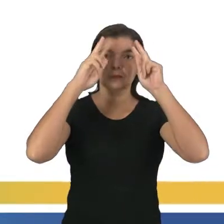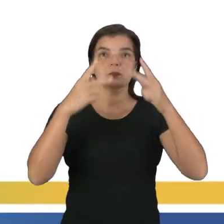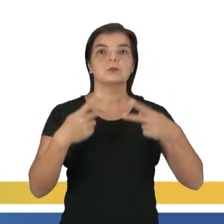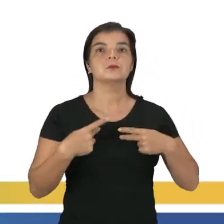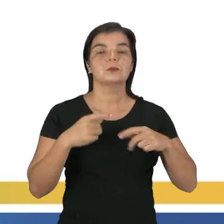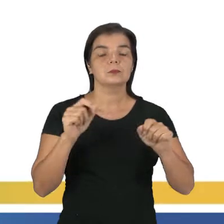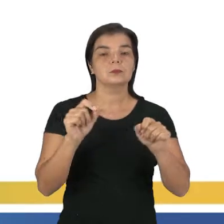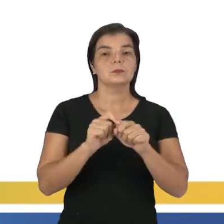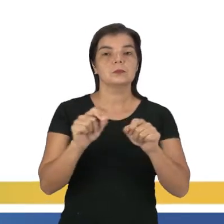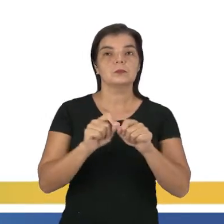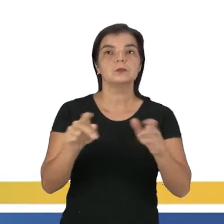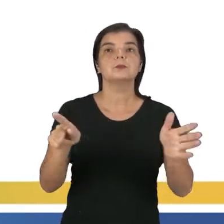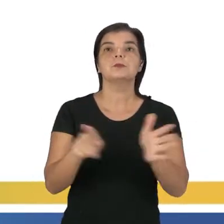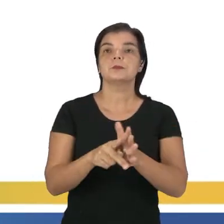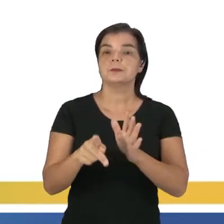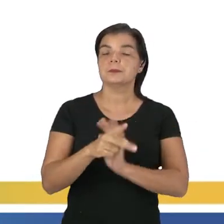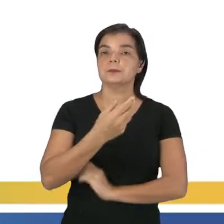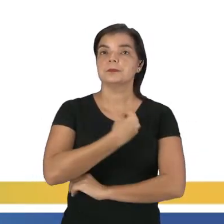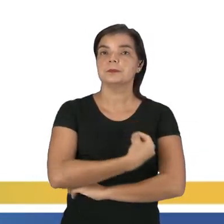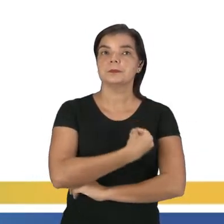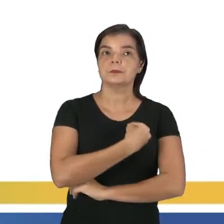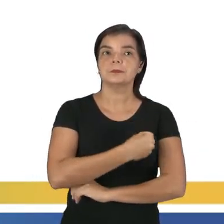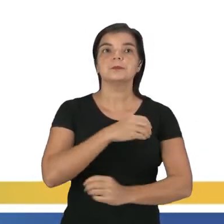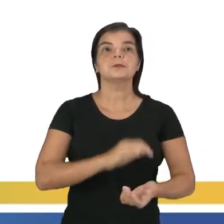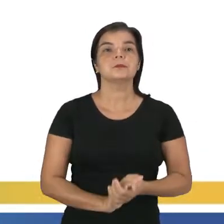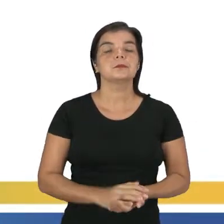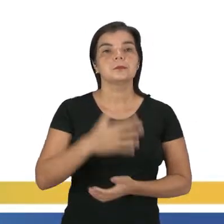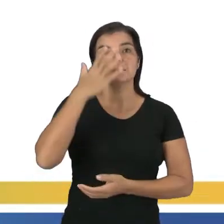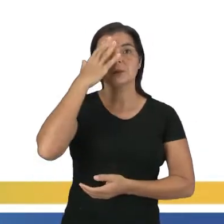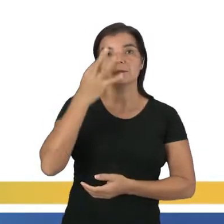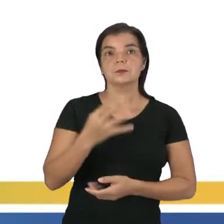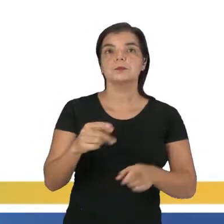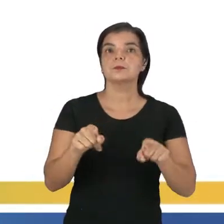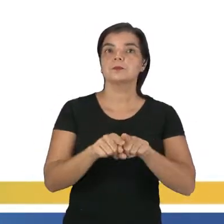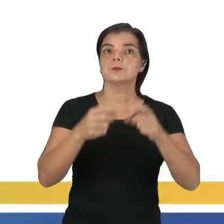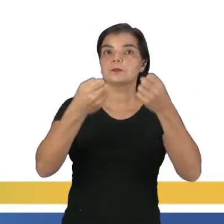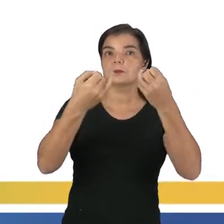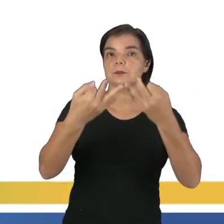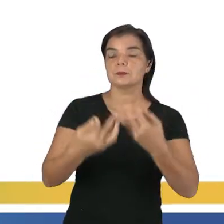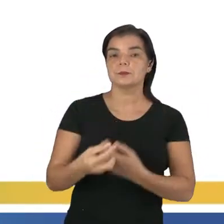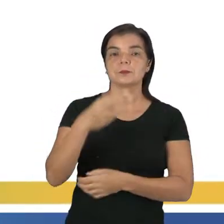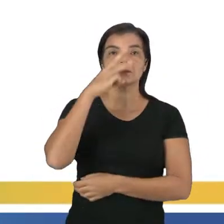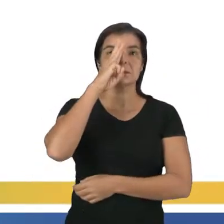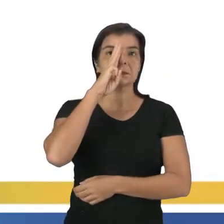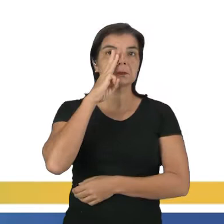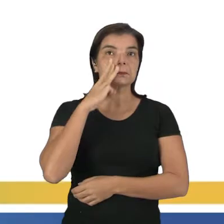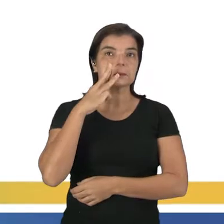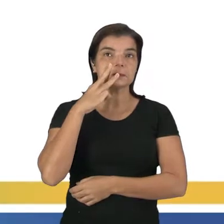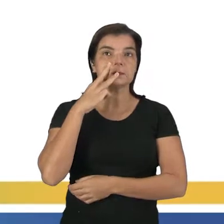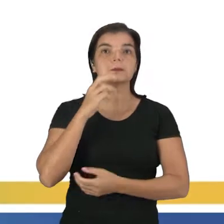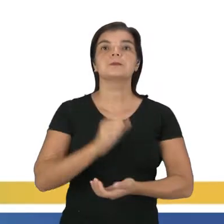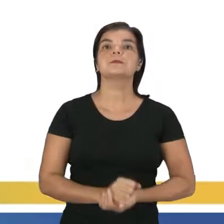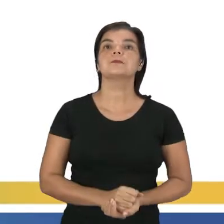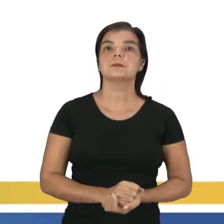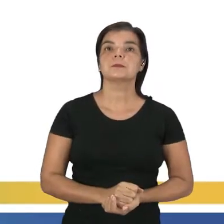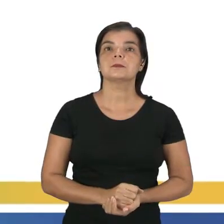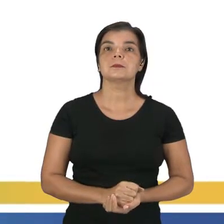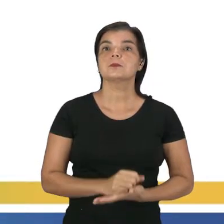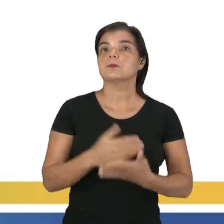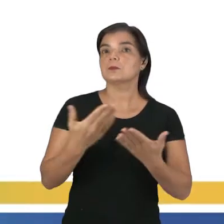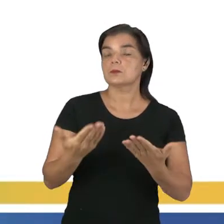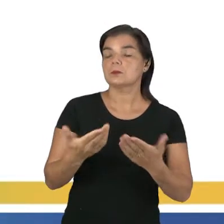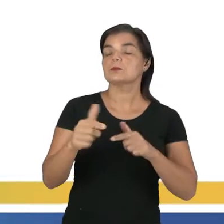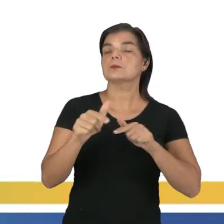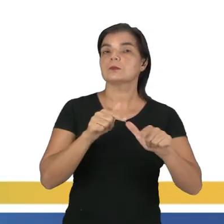qual o ser humano produz sua própria existência. Essa afirmação condiz com a definição dada por Karl